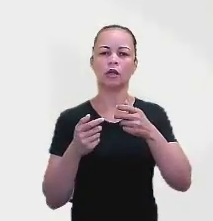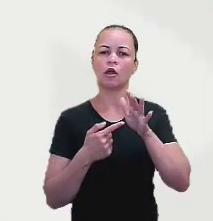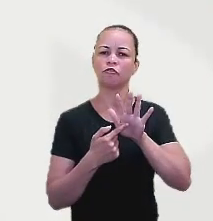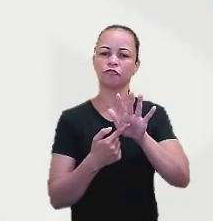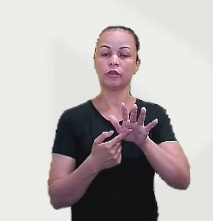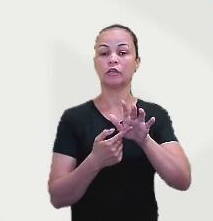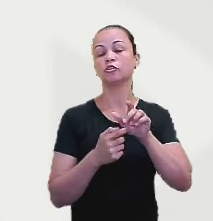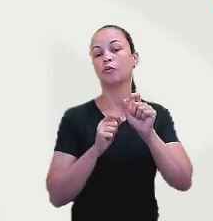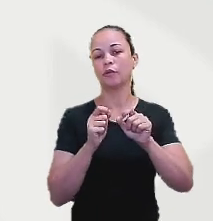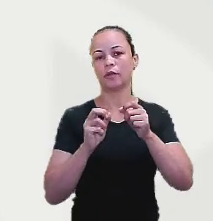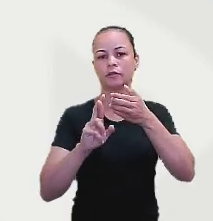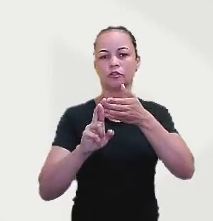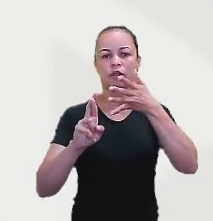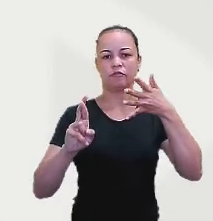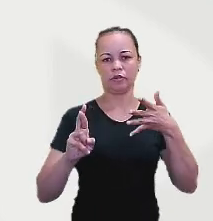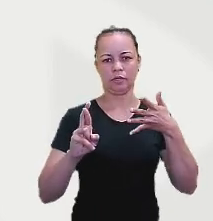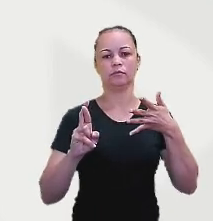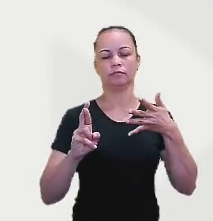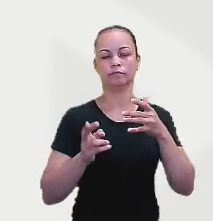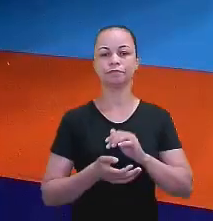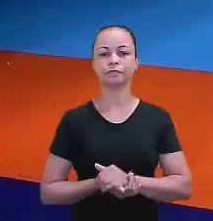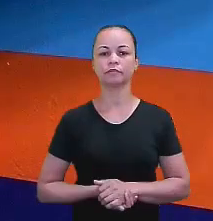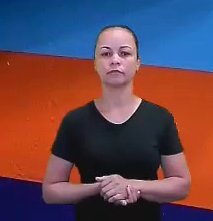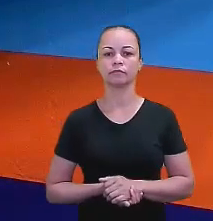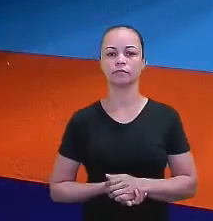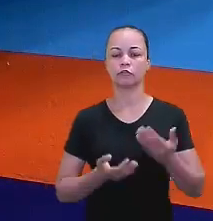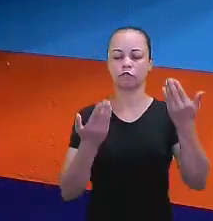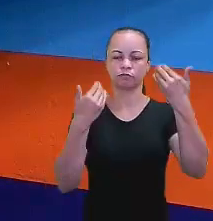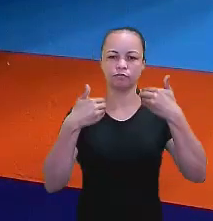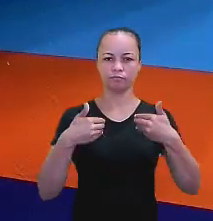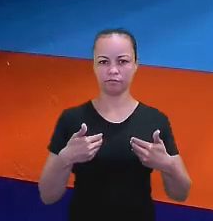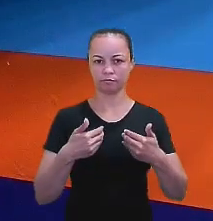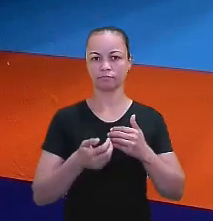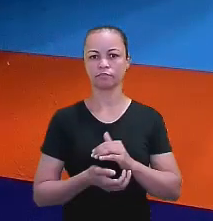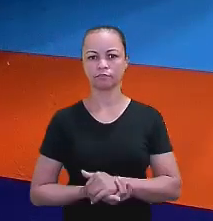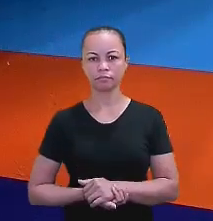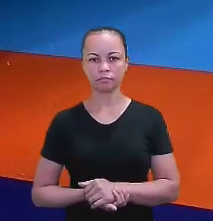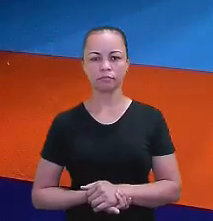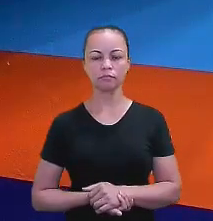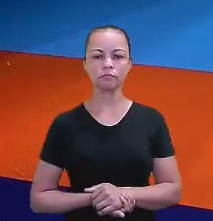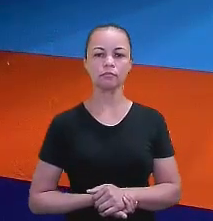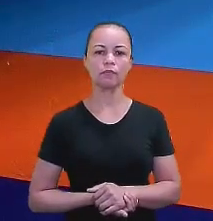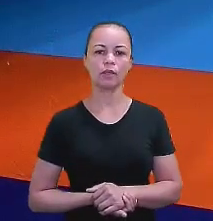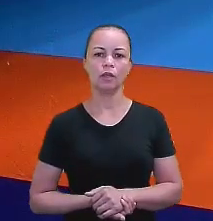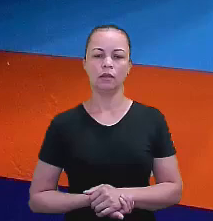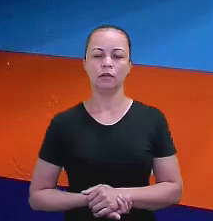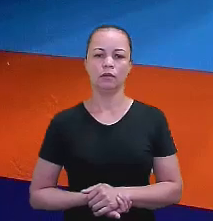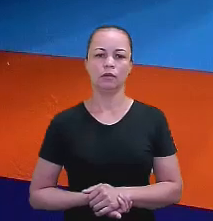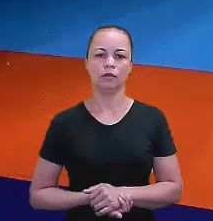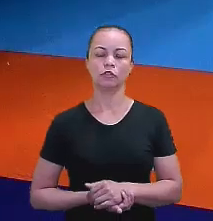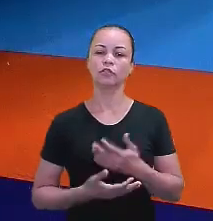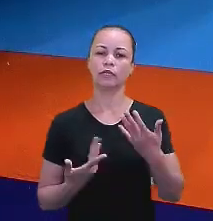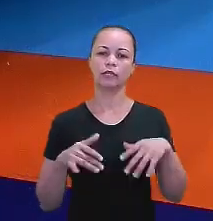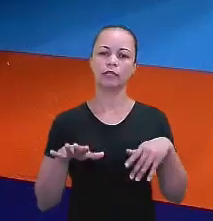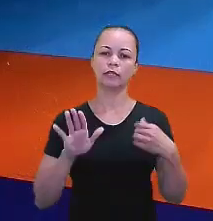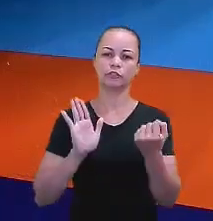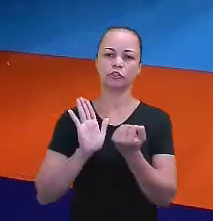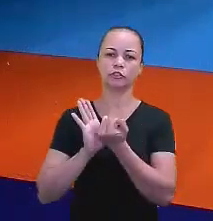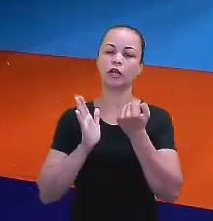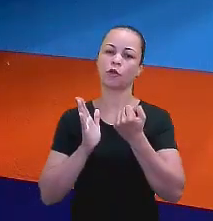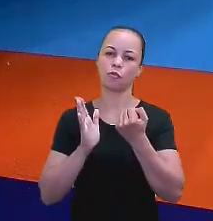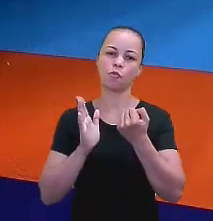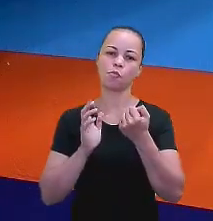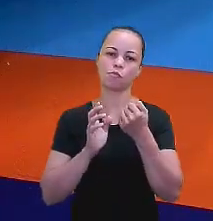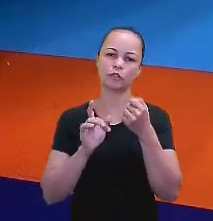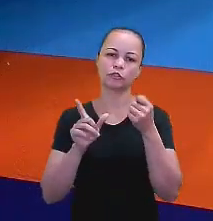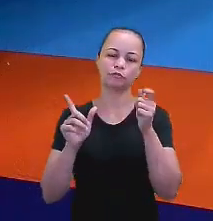nossas referências biográficas. Volta aqui comigo, por favor, Adriano. Eu já gostaria aqui de registrar com letras que faz. Um